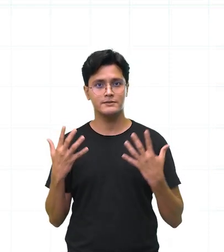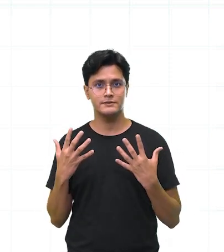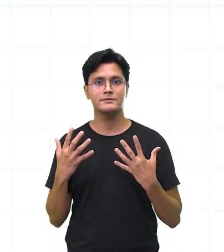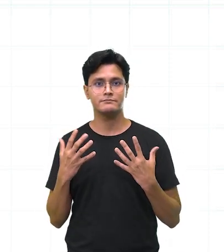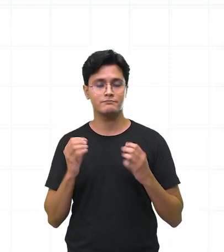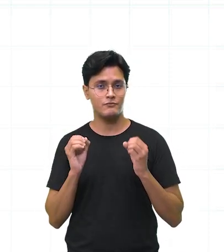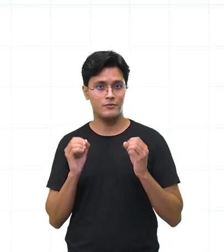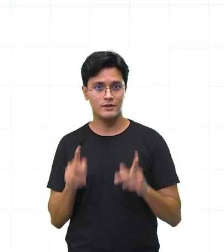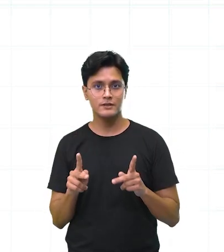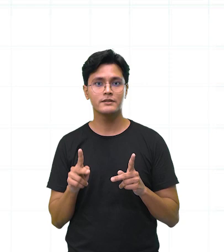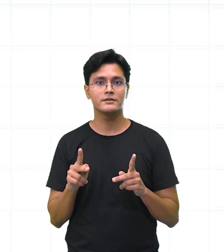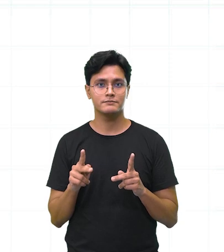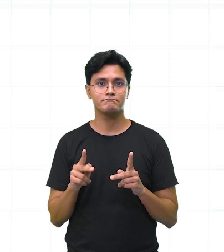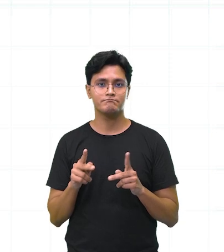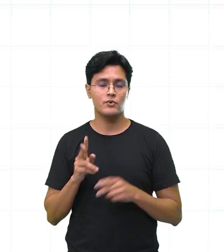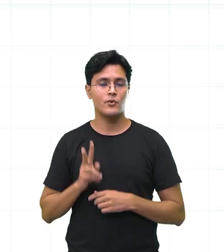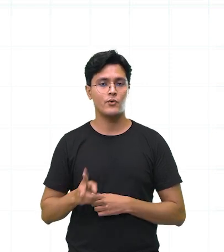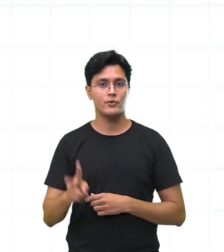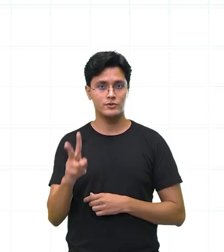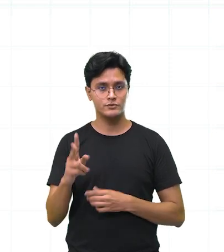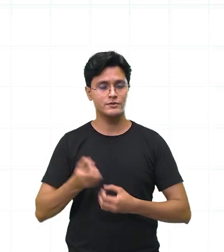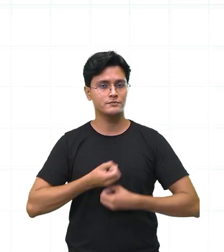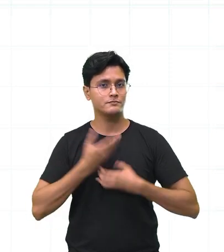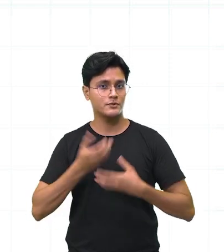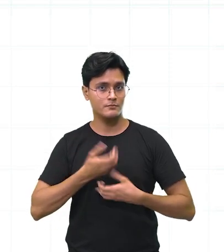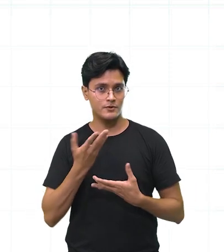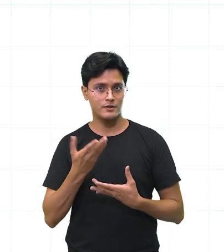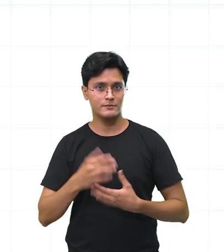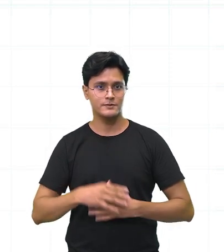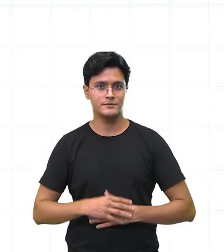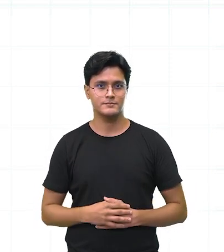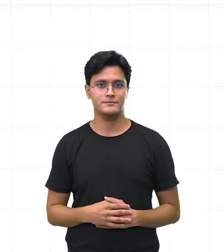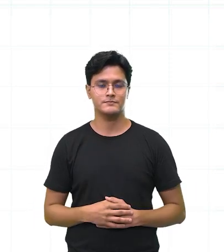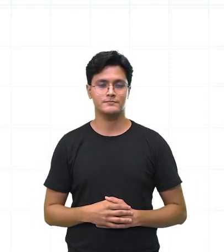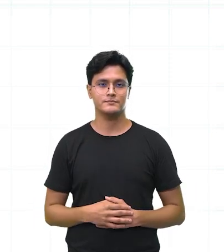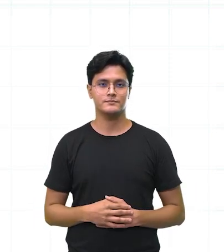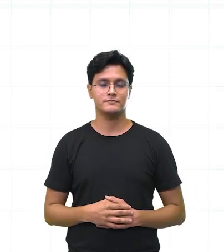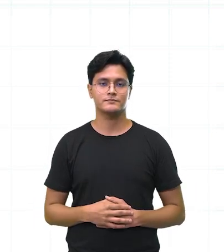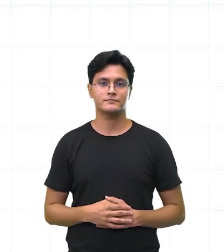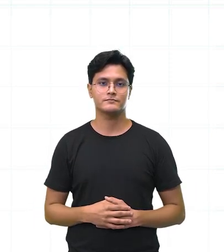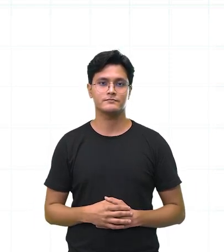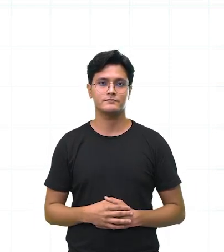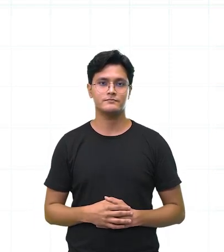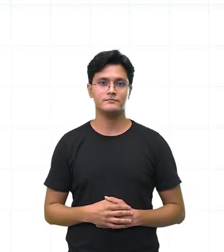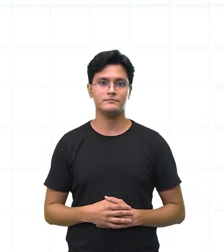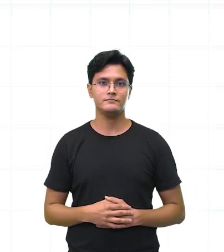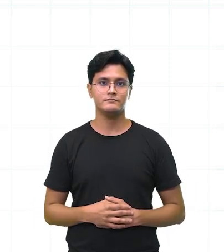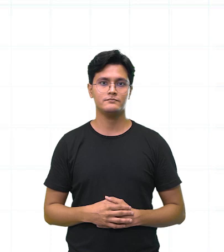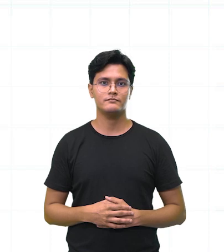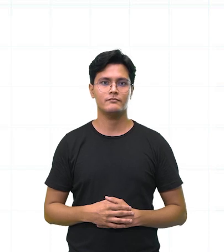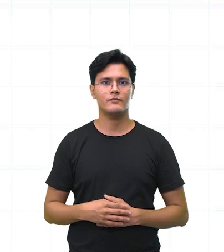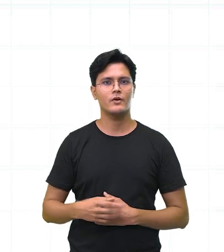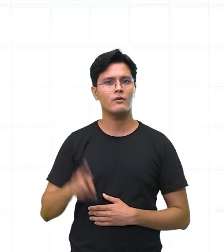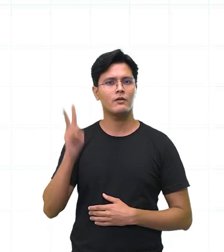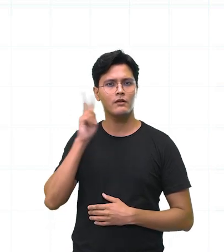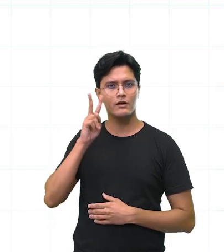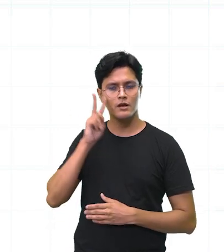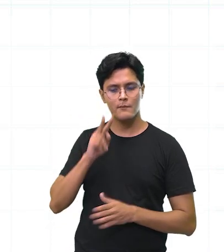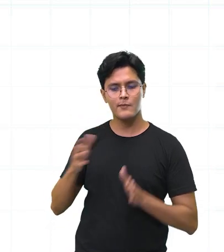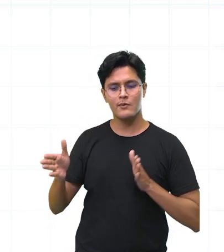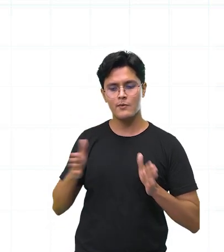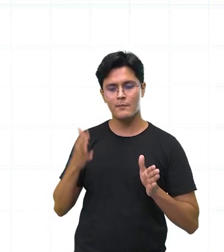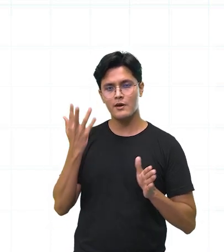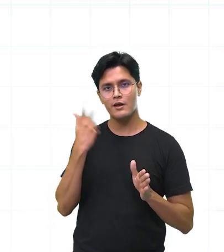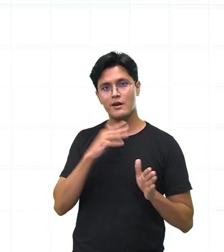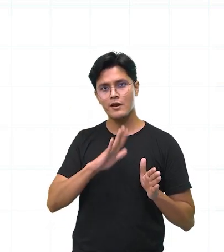Alegria, ok? Vamos dar continuidade agora no nosso poema. E toda aquela infância que